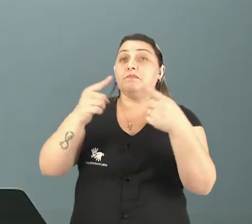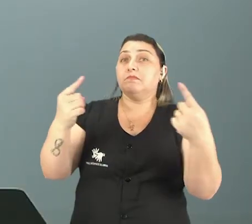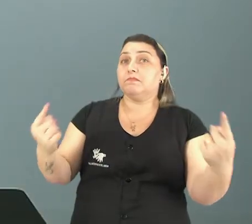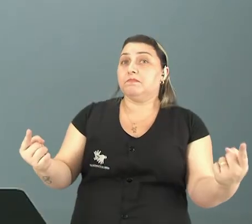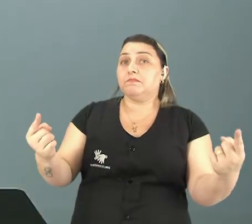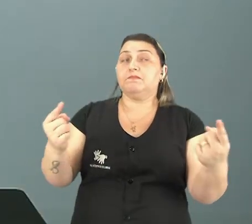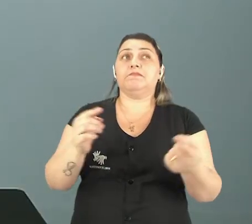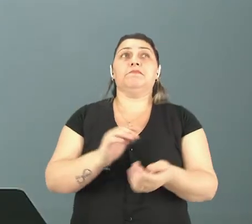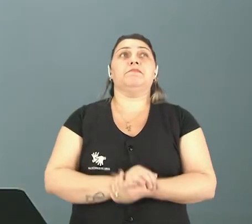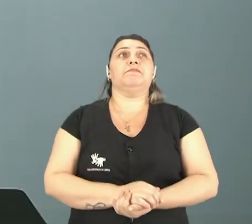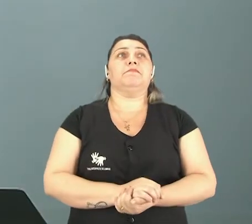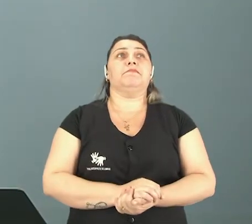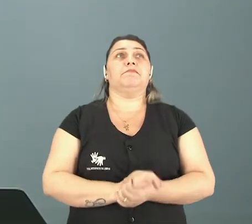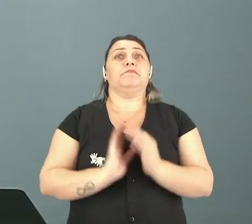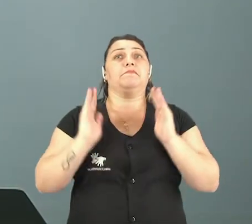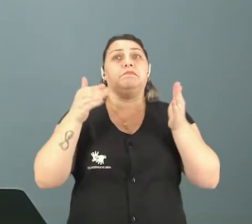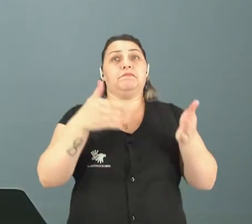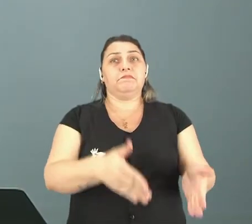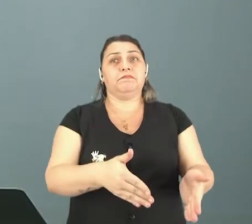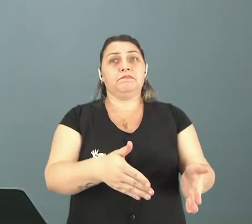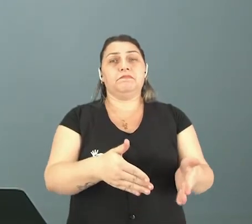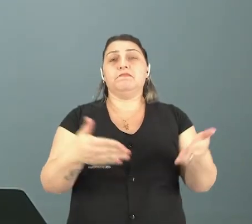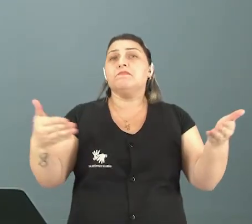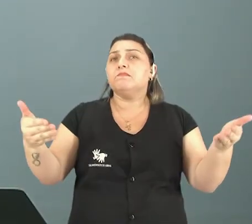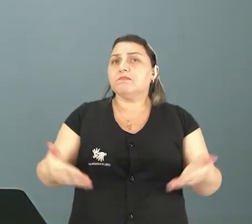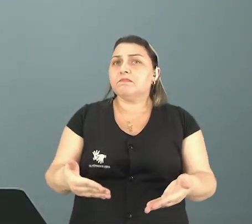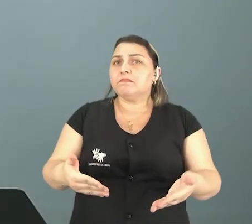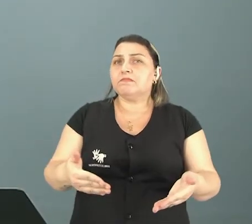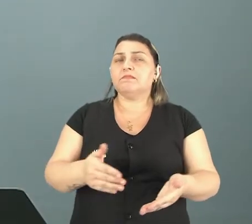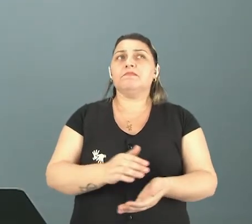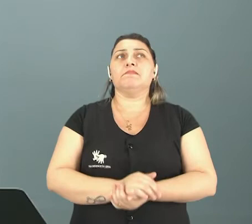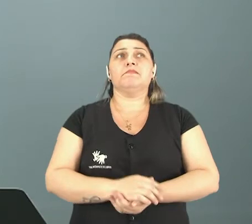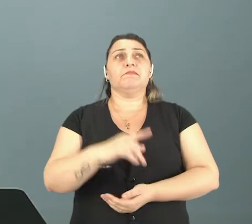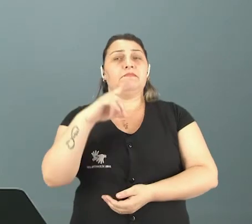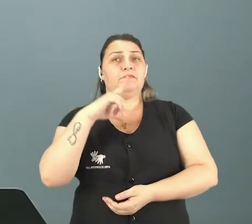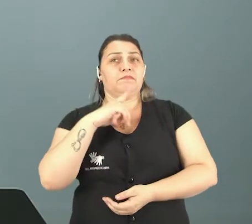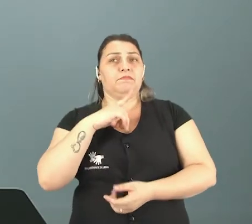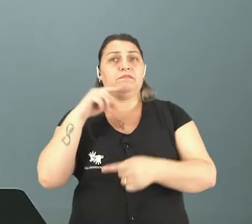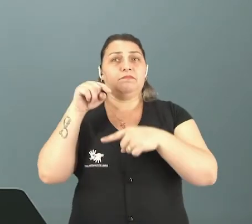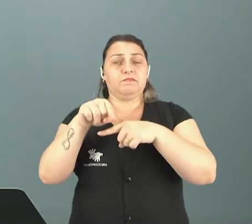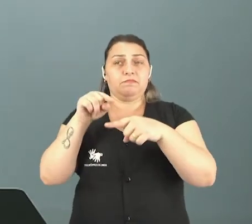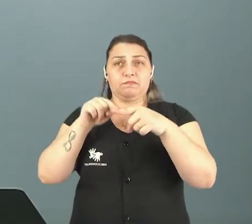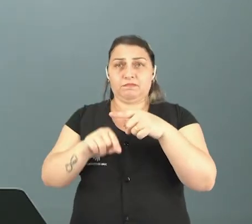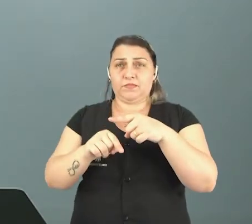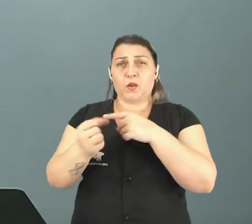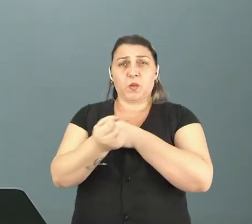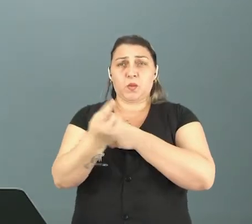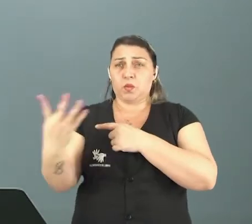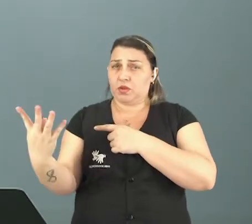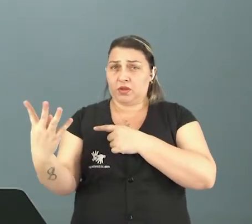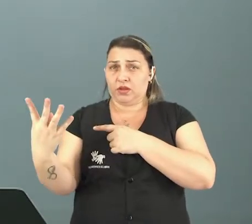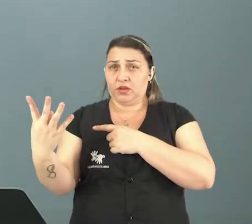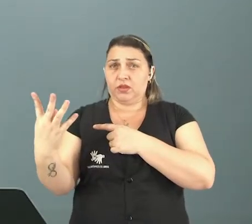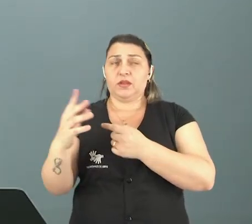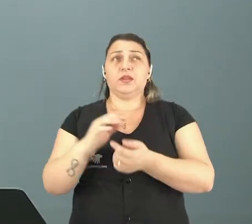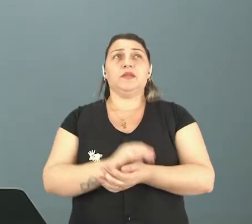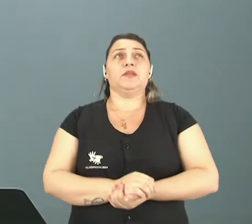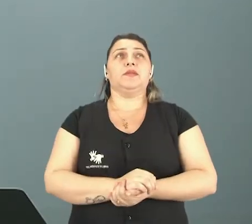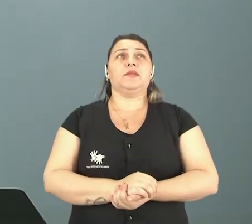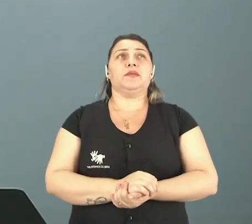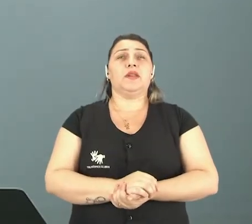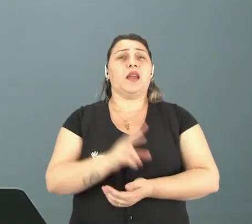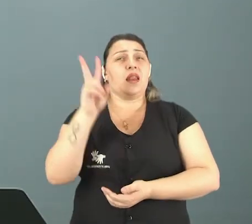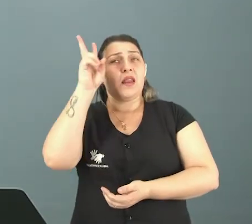Mas chegou mais gente. E agora? Eu teria que dividir o pirulito em quantas partes? Em,